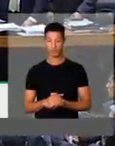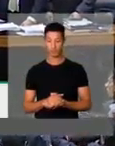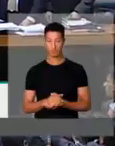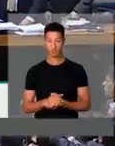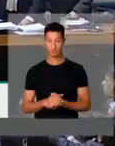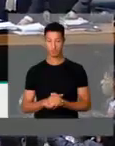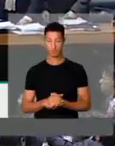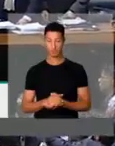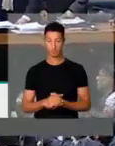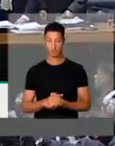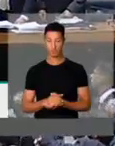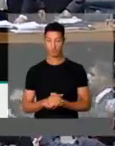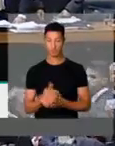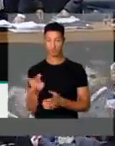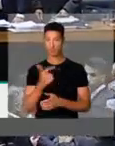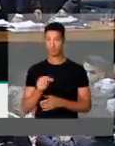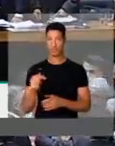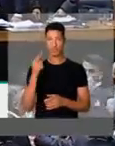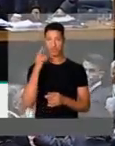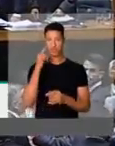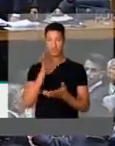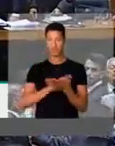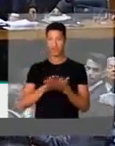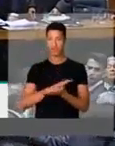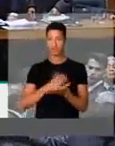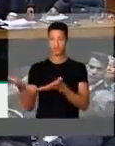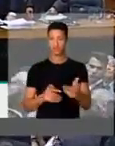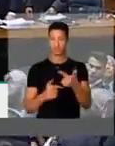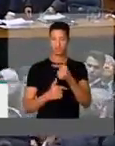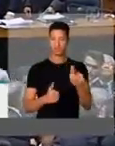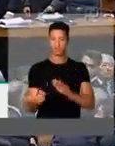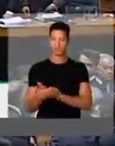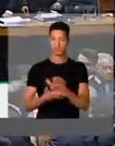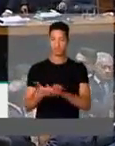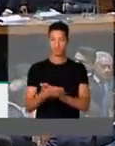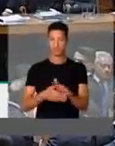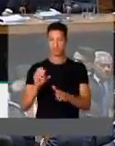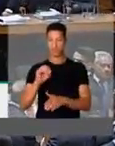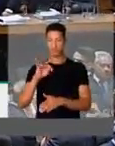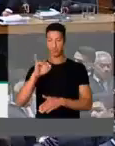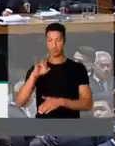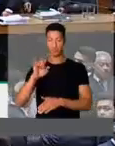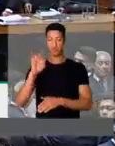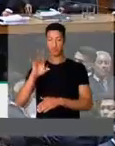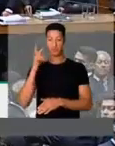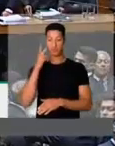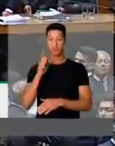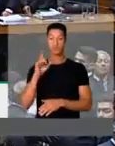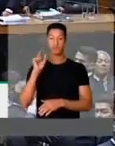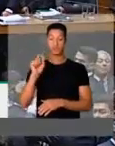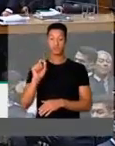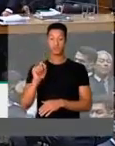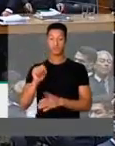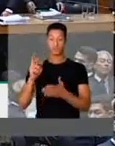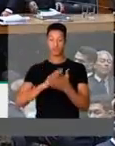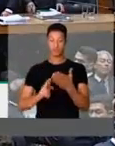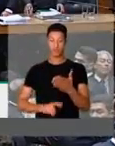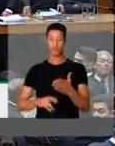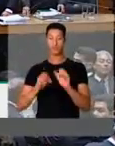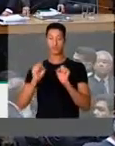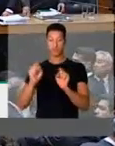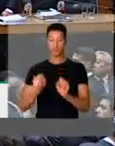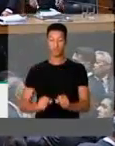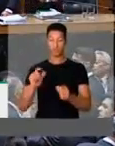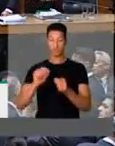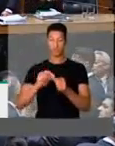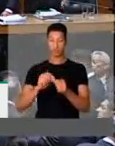Há um acordo. Não haverá nenhuma convocação, não haverá nenhuma oitiva, é apenas para que o relator